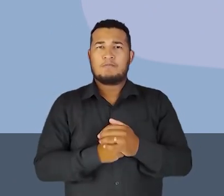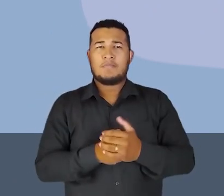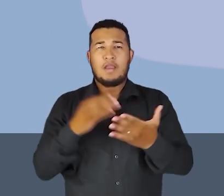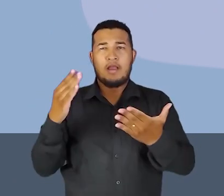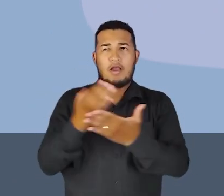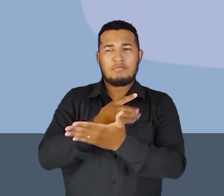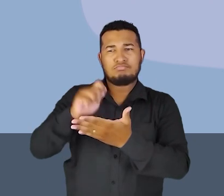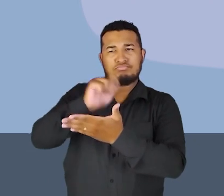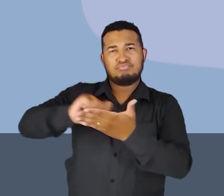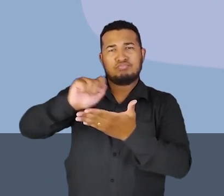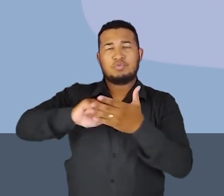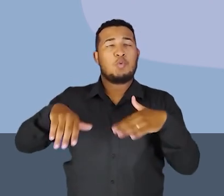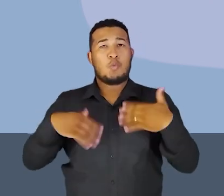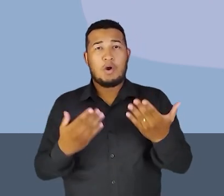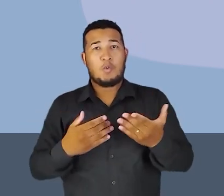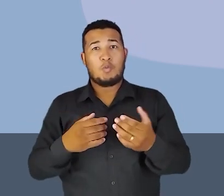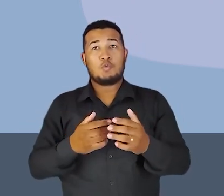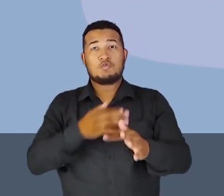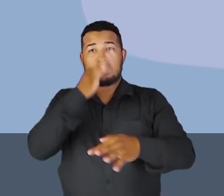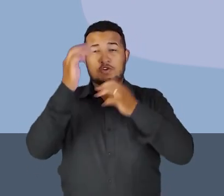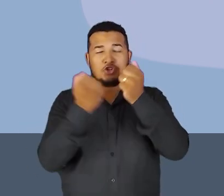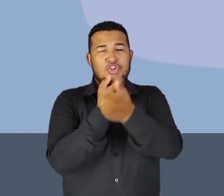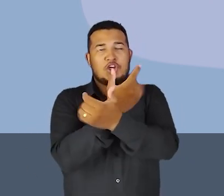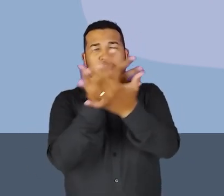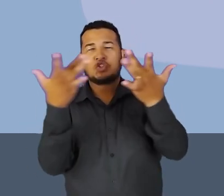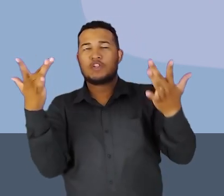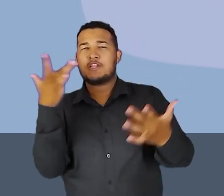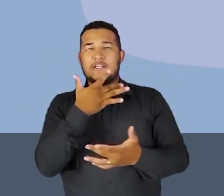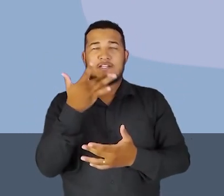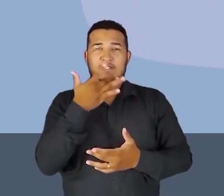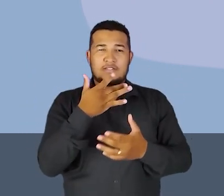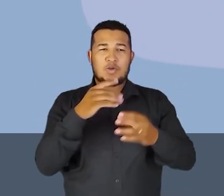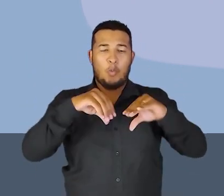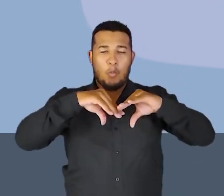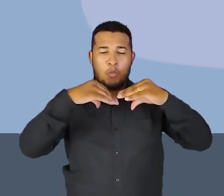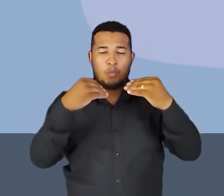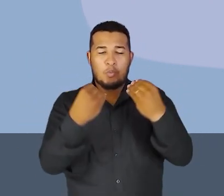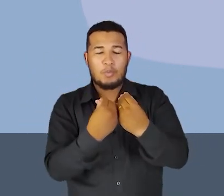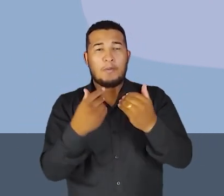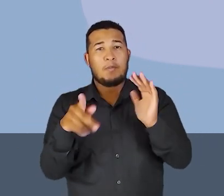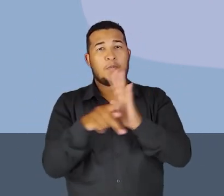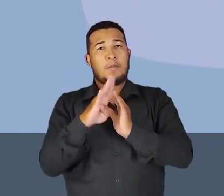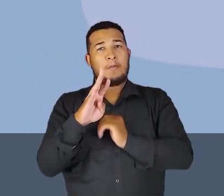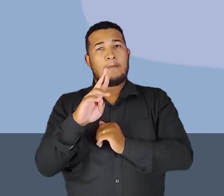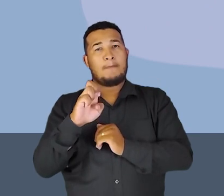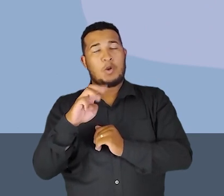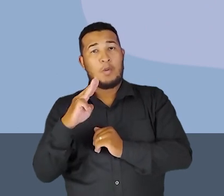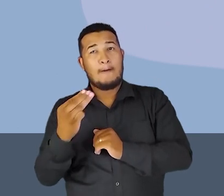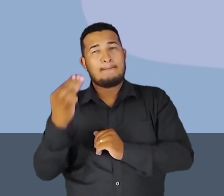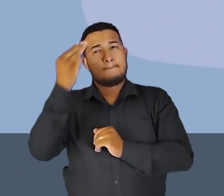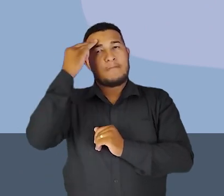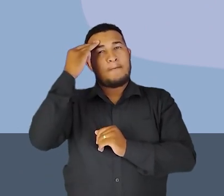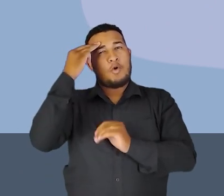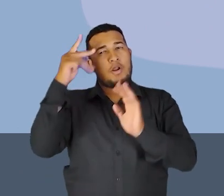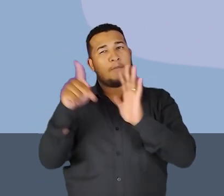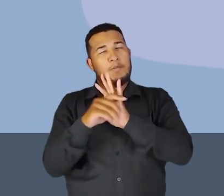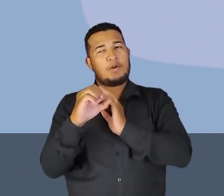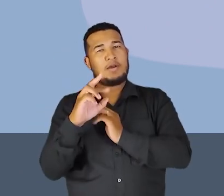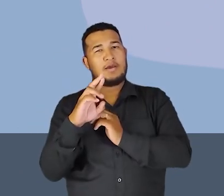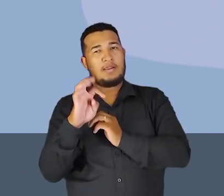de suas obras são O Jardim das Delícias, A Panelinha de Breu, Memória das Ruínas de